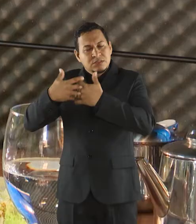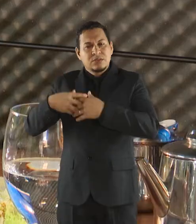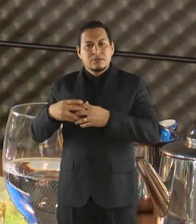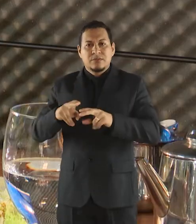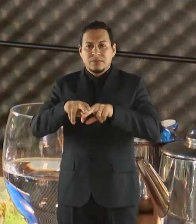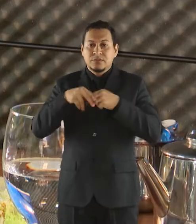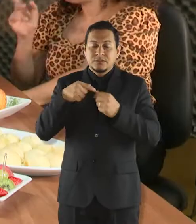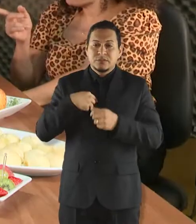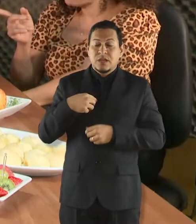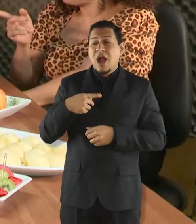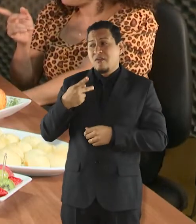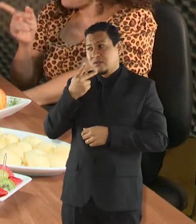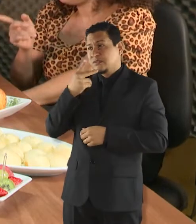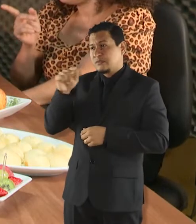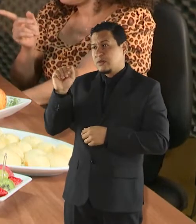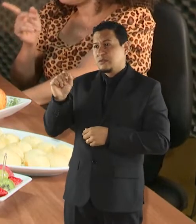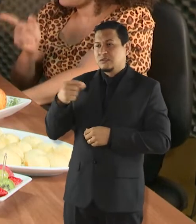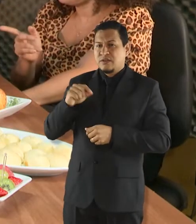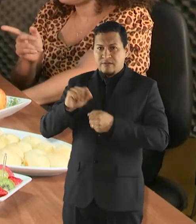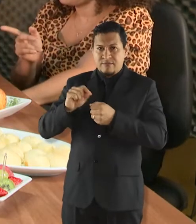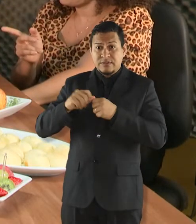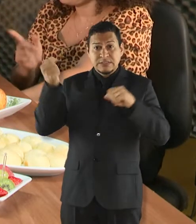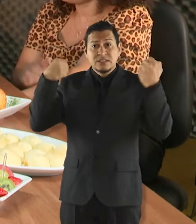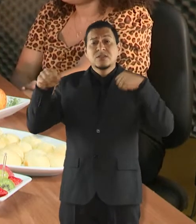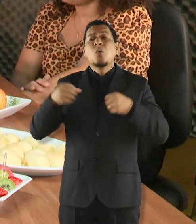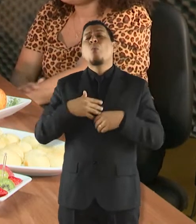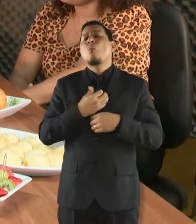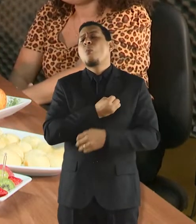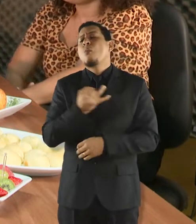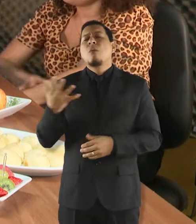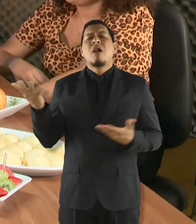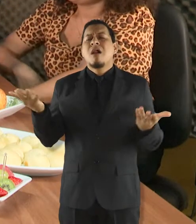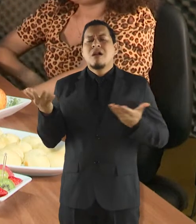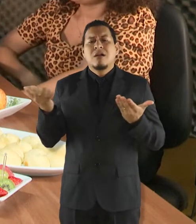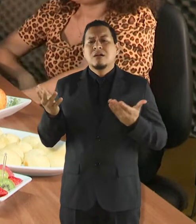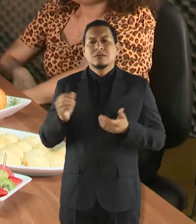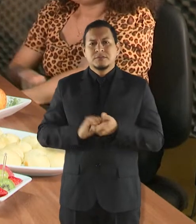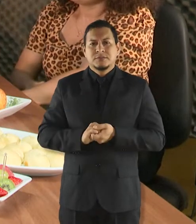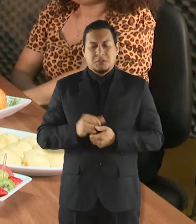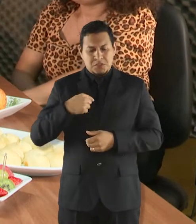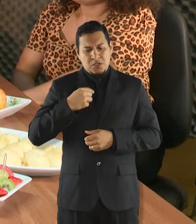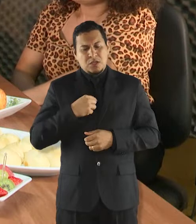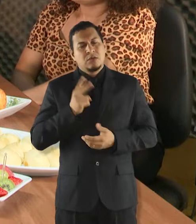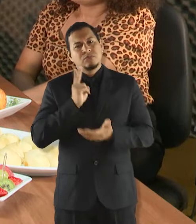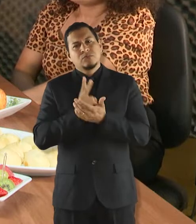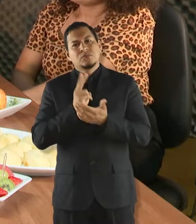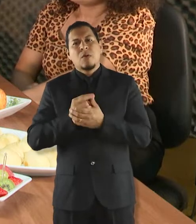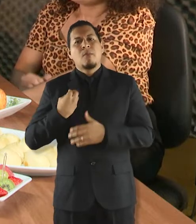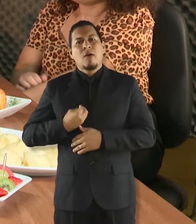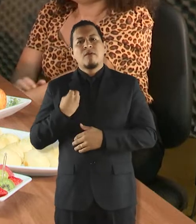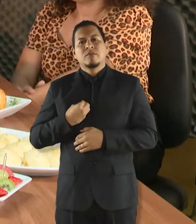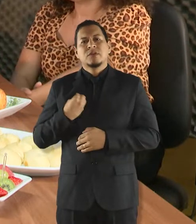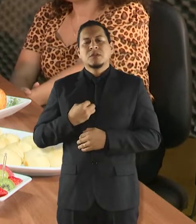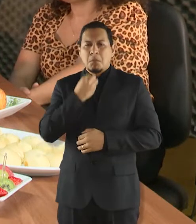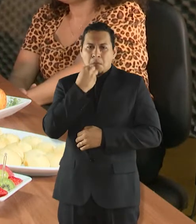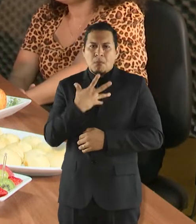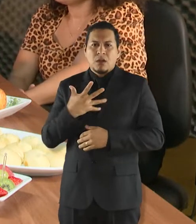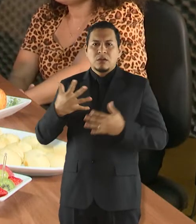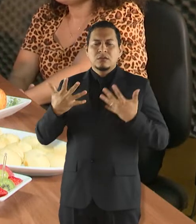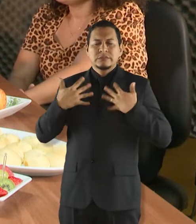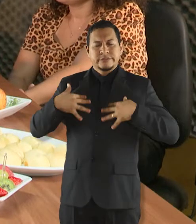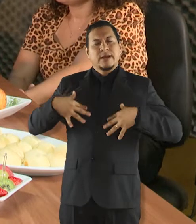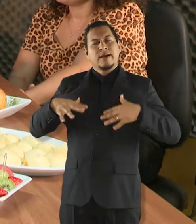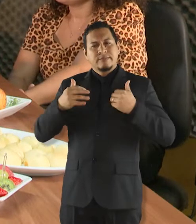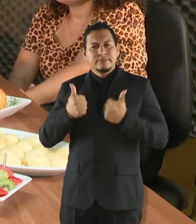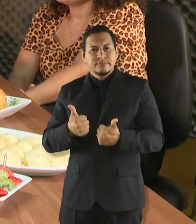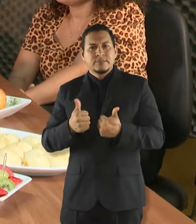Então... você me falou que você faz exercício, né? Tento me manter saudável, então assim, há mais de